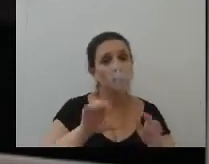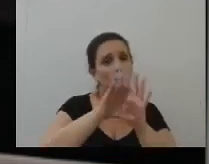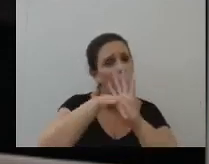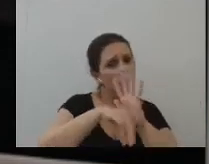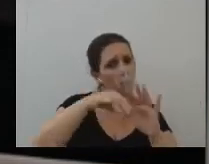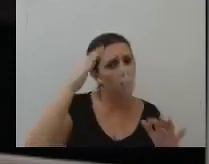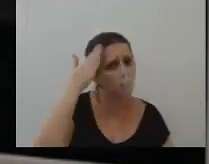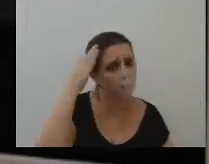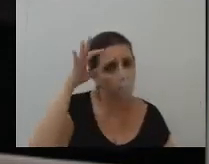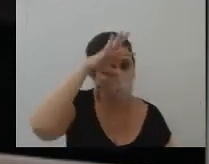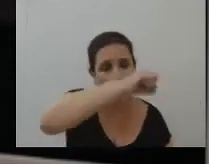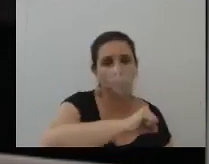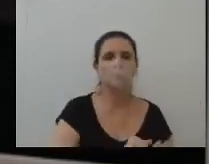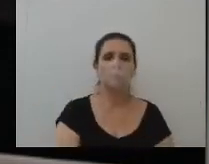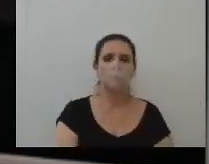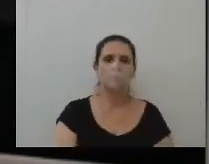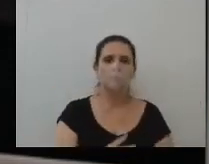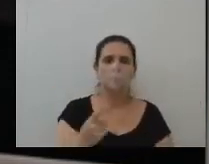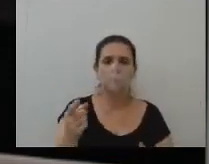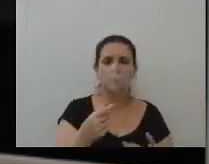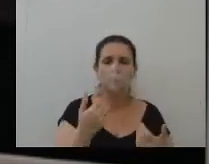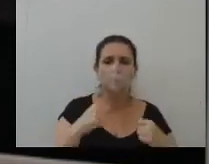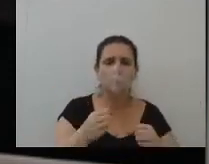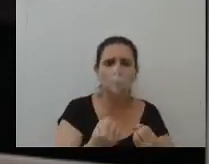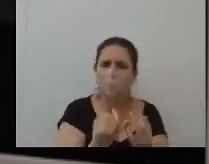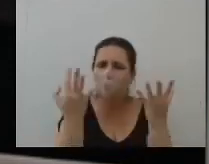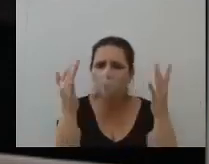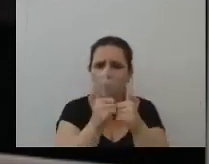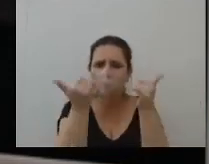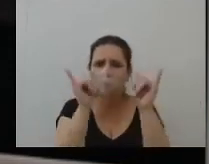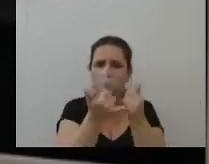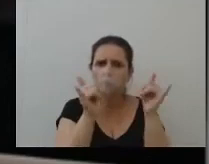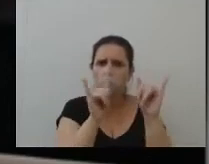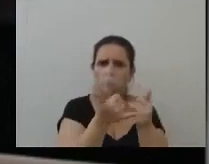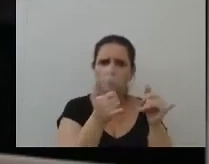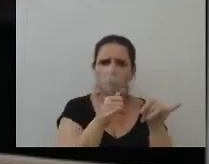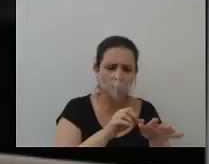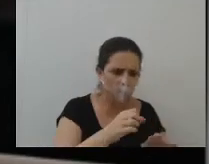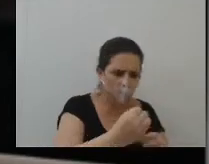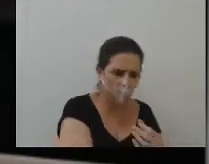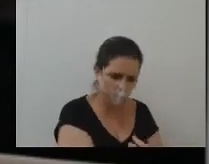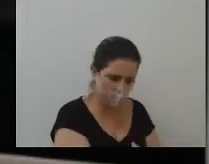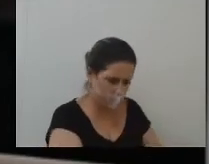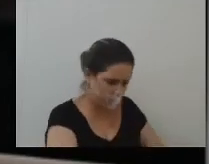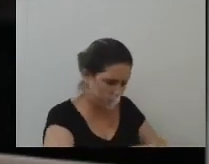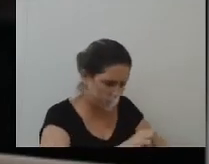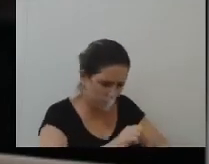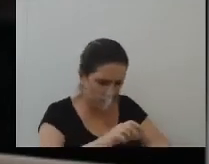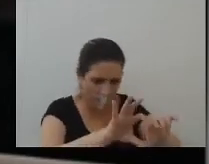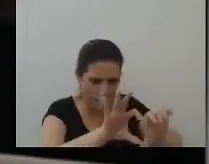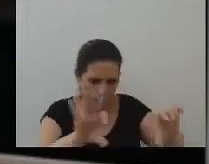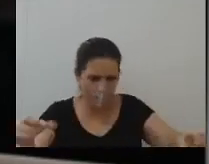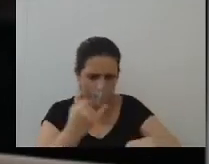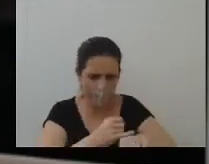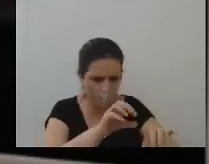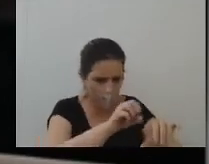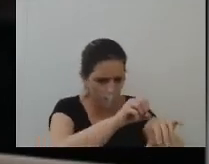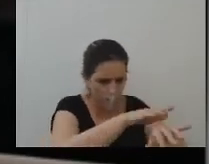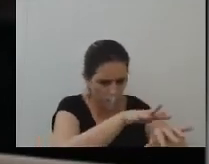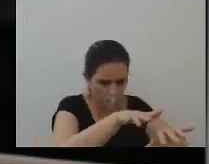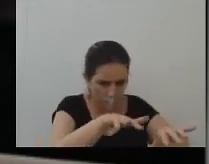tem a ver com a quantidade de energia que vai fluir por essa barra a cada instante.